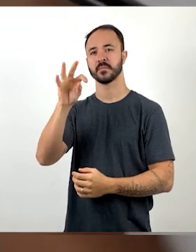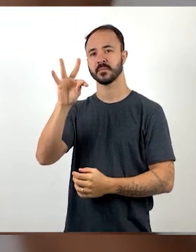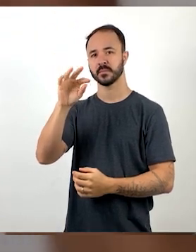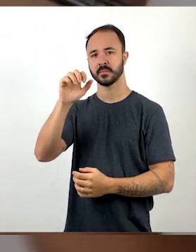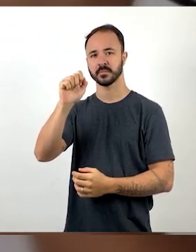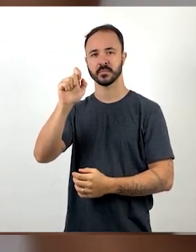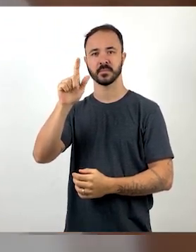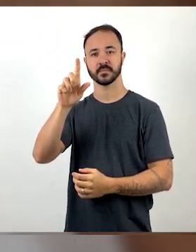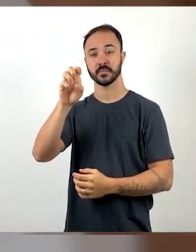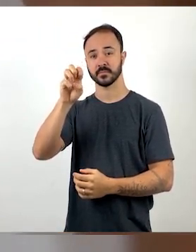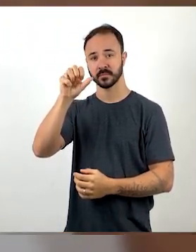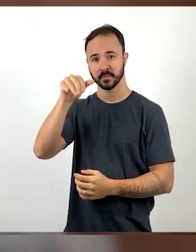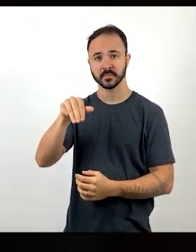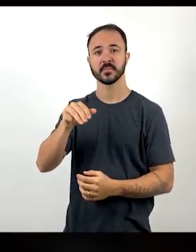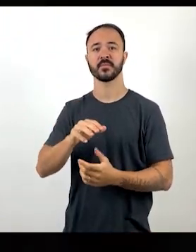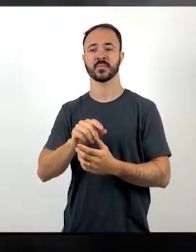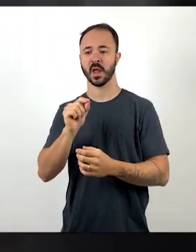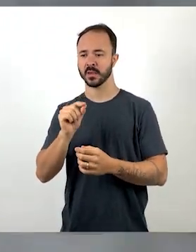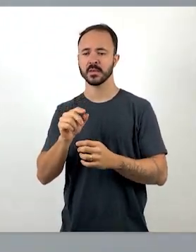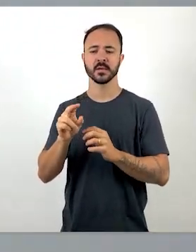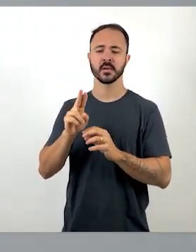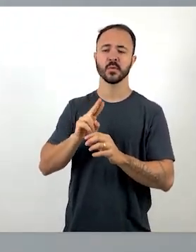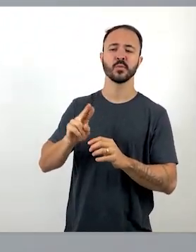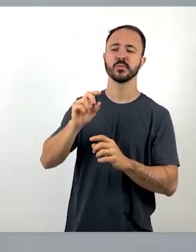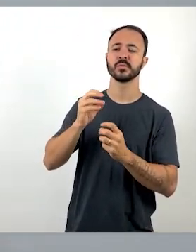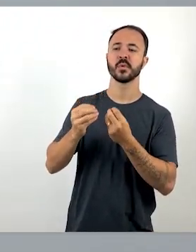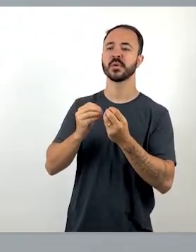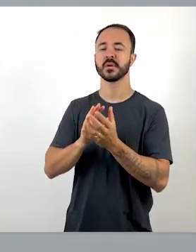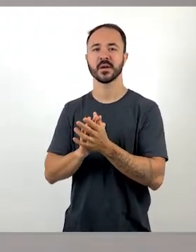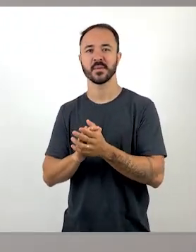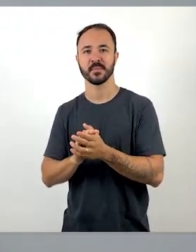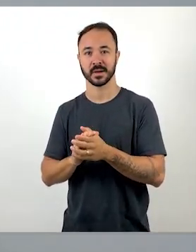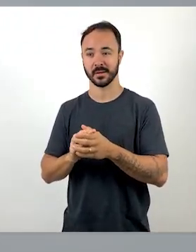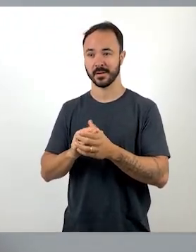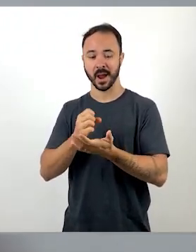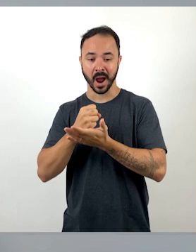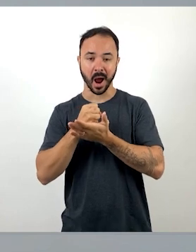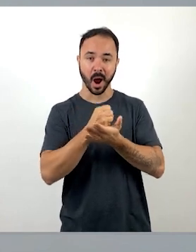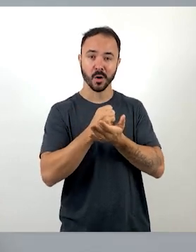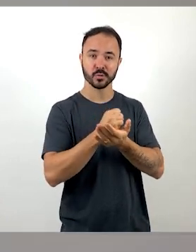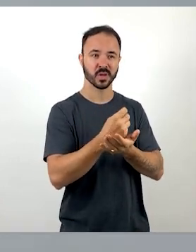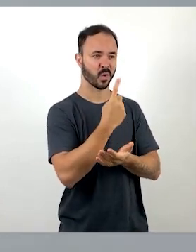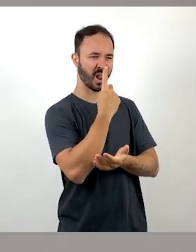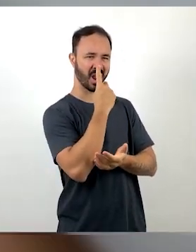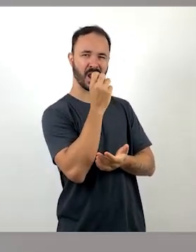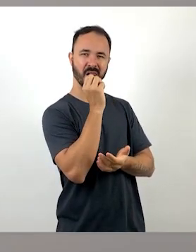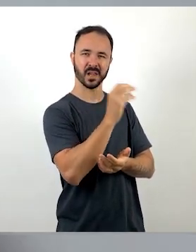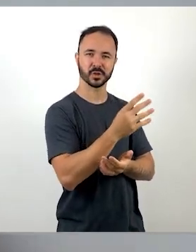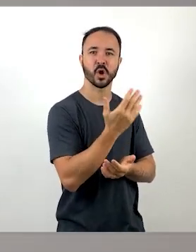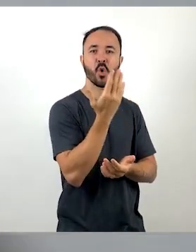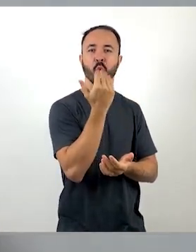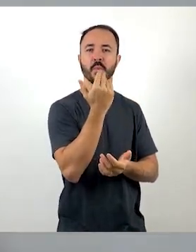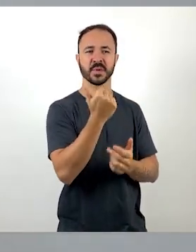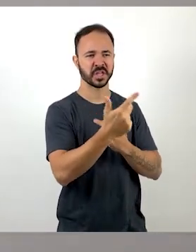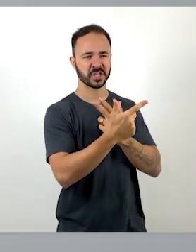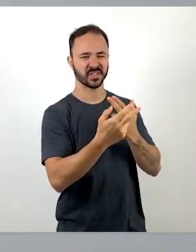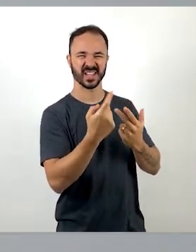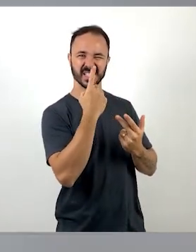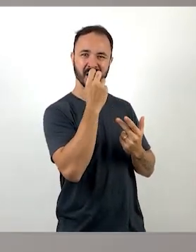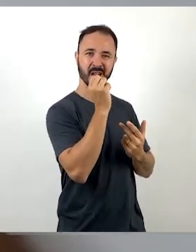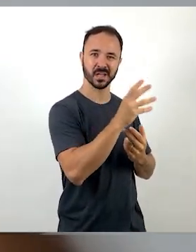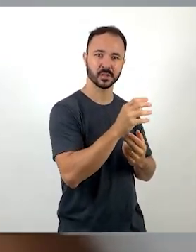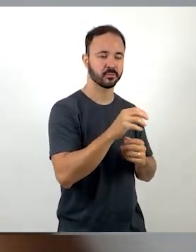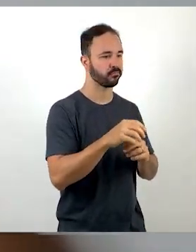para resolver o problema do lixo orgânico. A compostagem, conhecida como processo de reciclagem do lixo orgânico, transforma a matéria